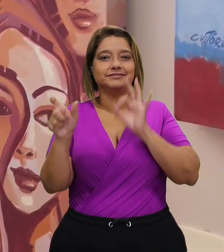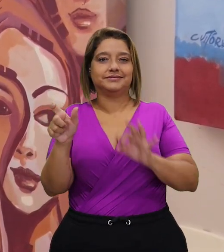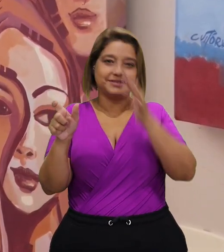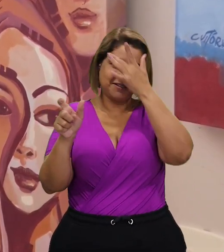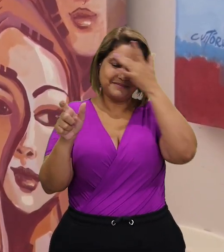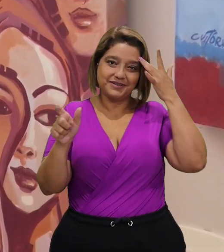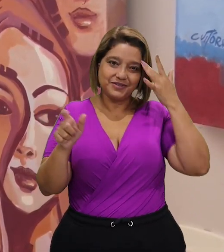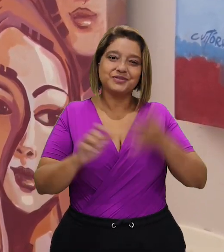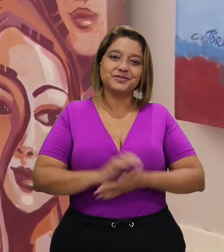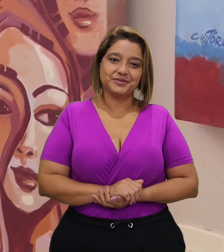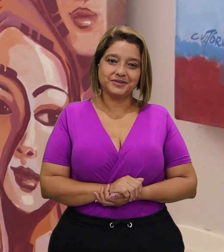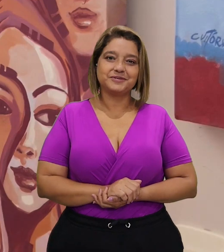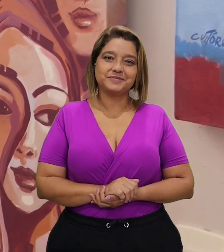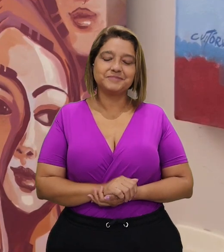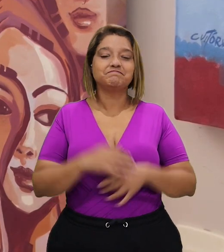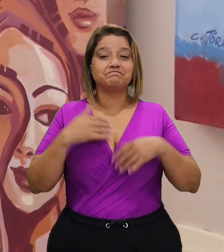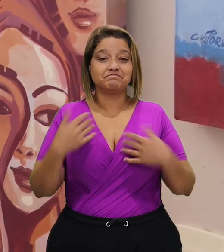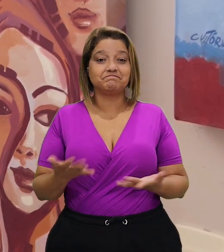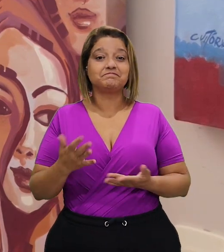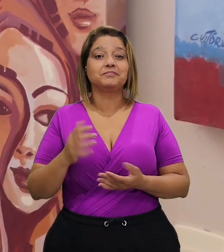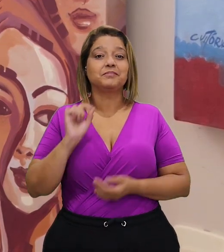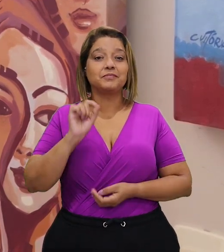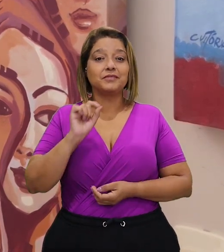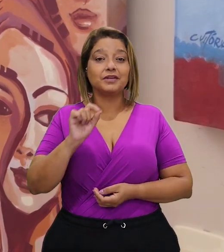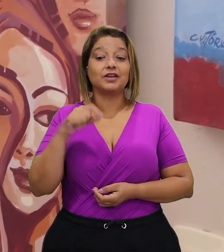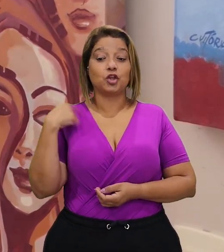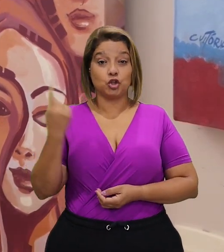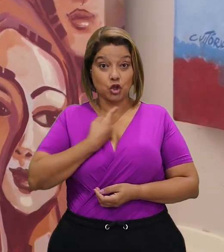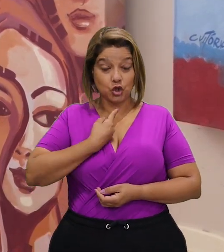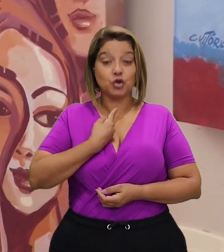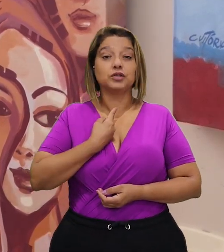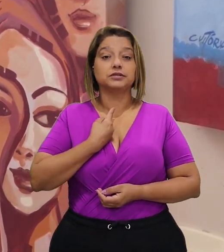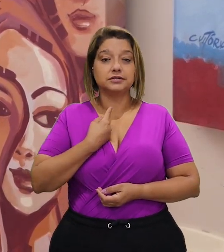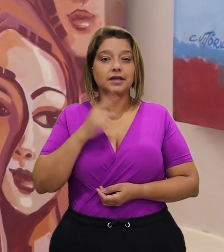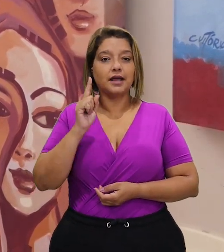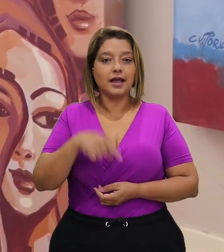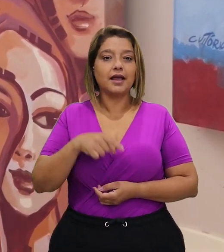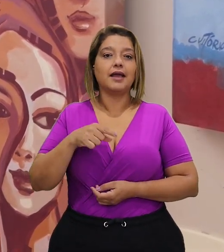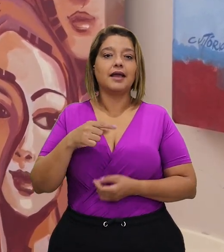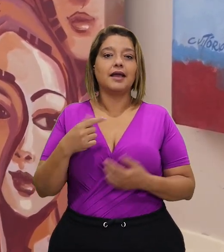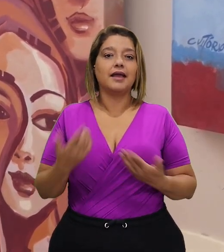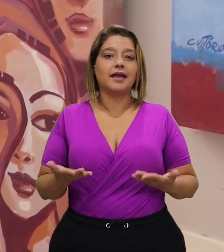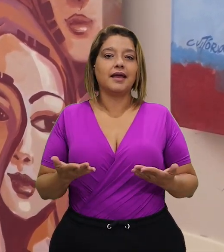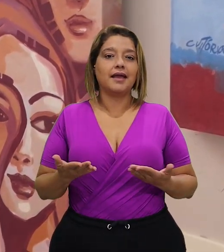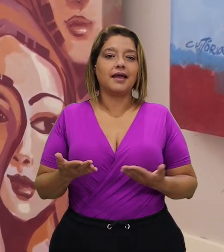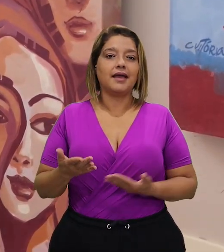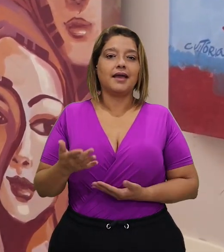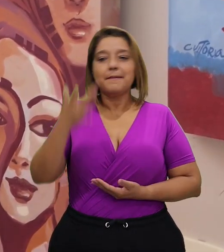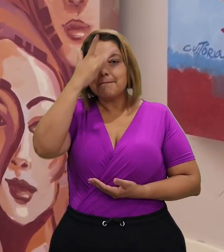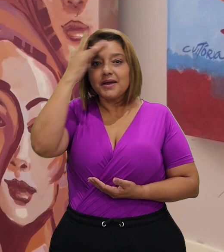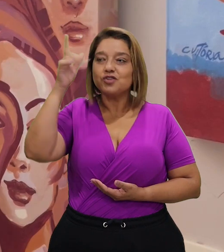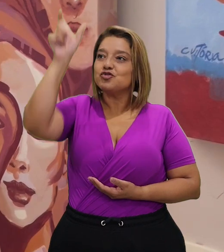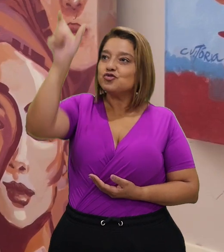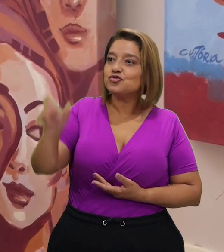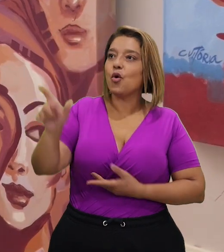mas todos nós também temos marcas, como que etiqueta, né?